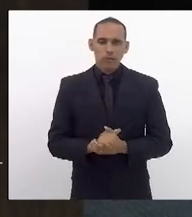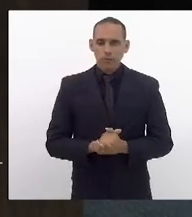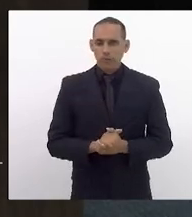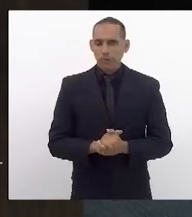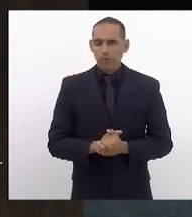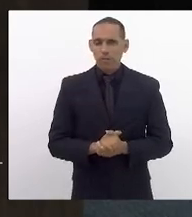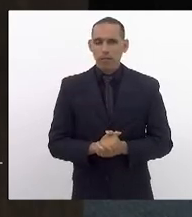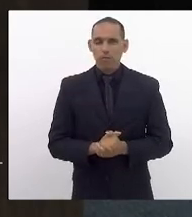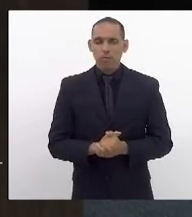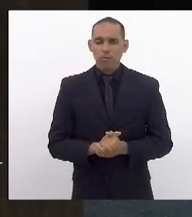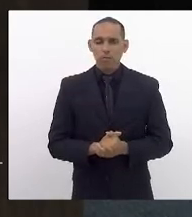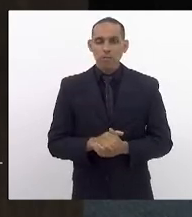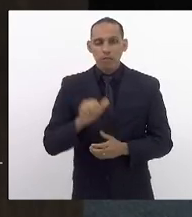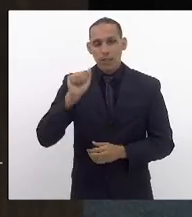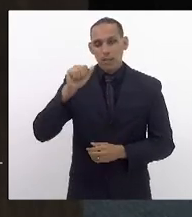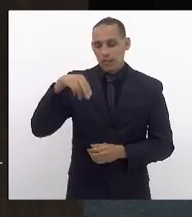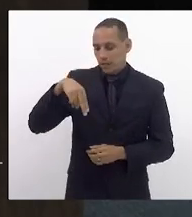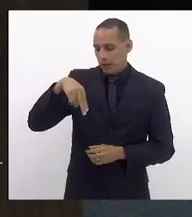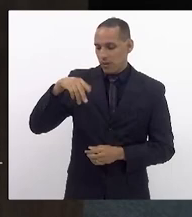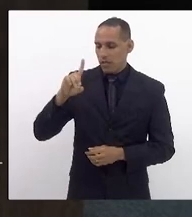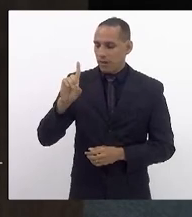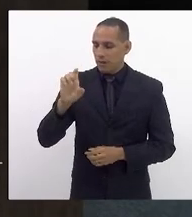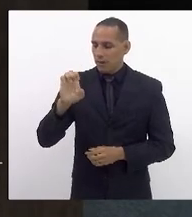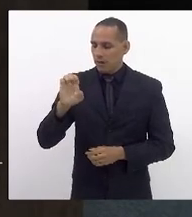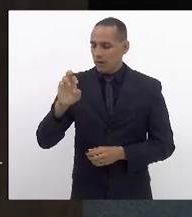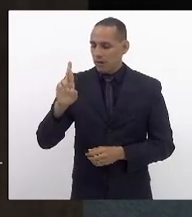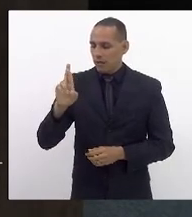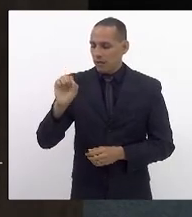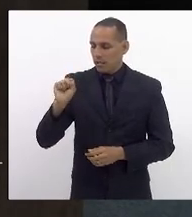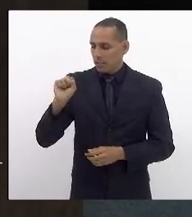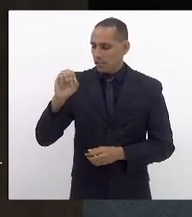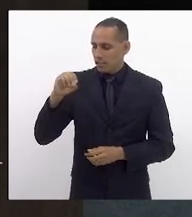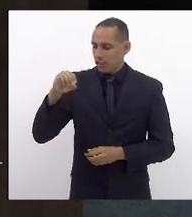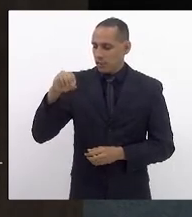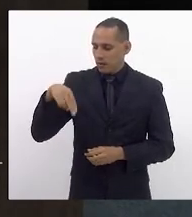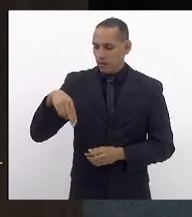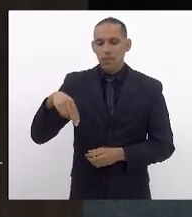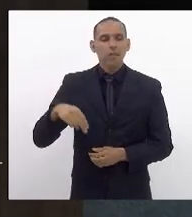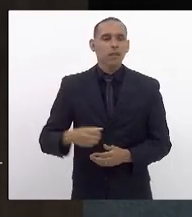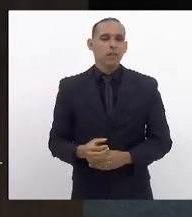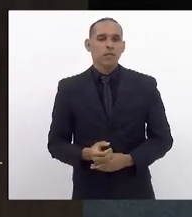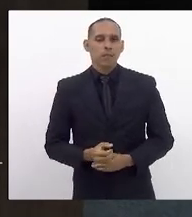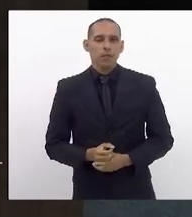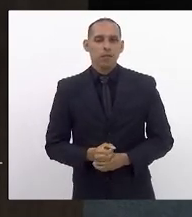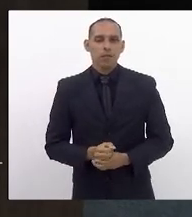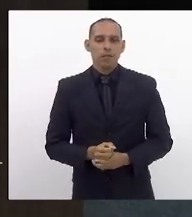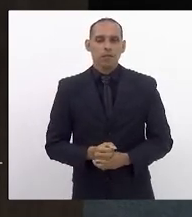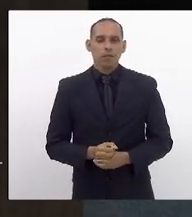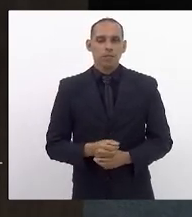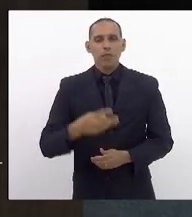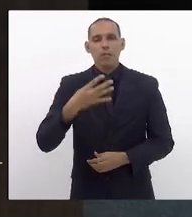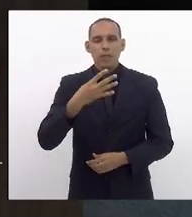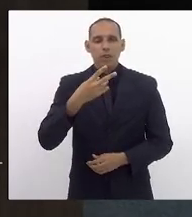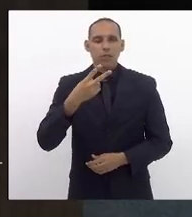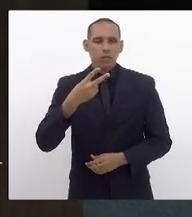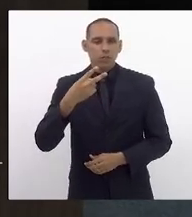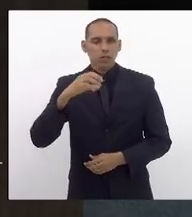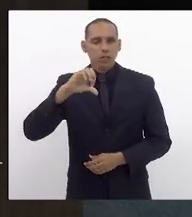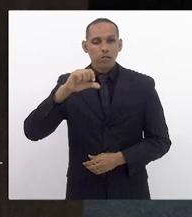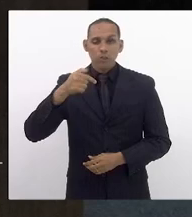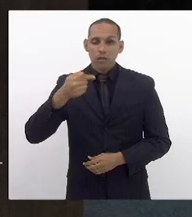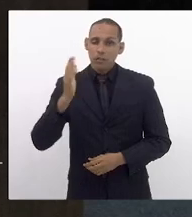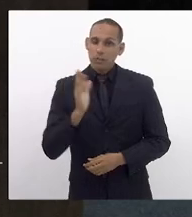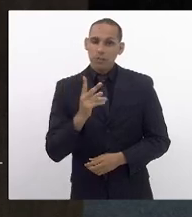Anderson, Projeto de lei 4297,